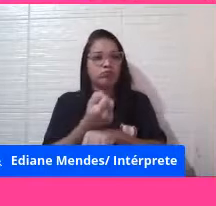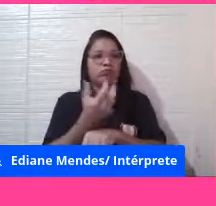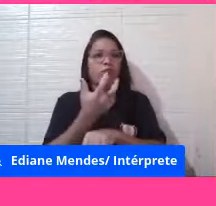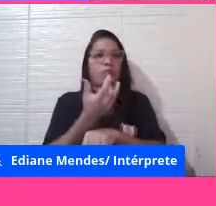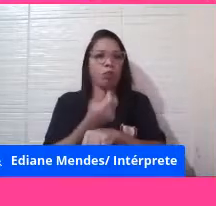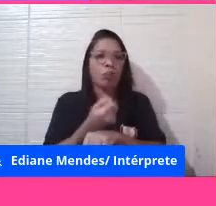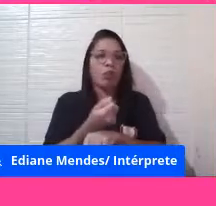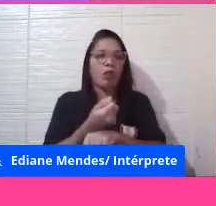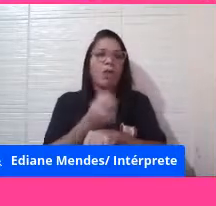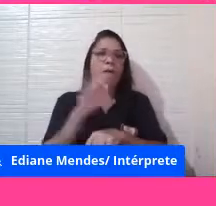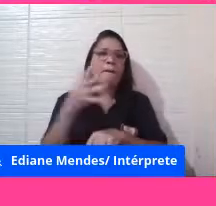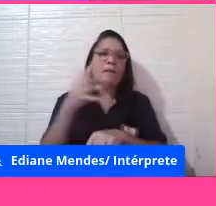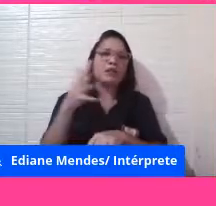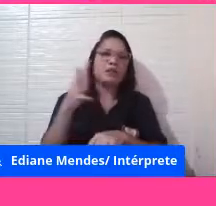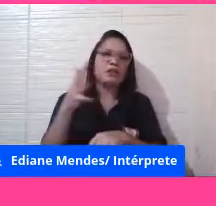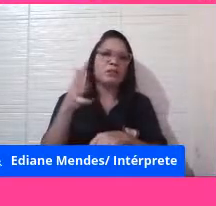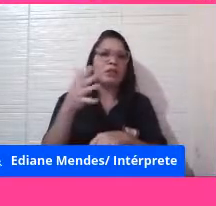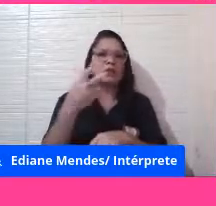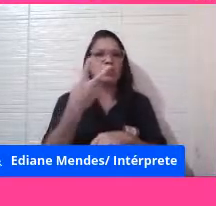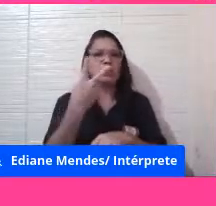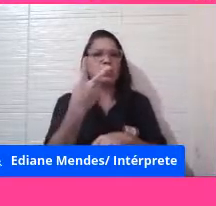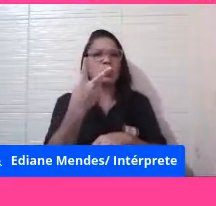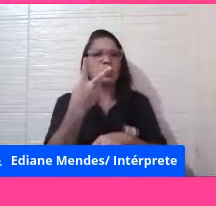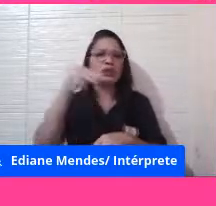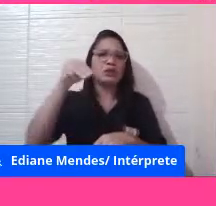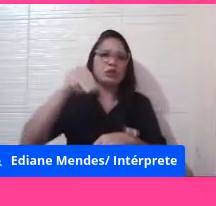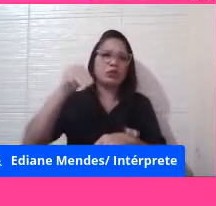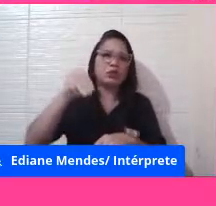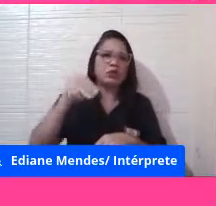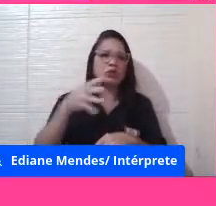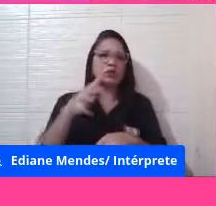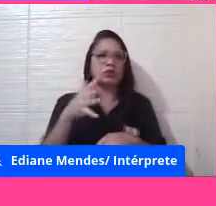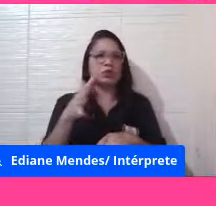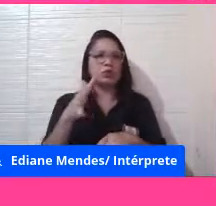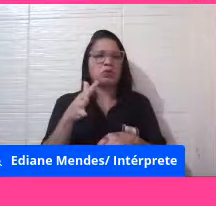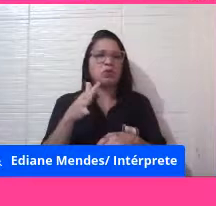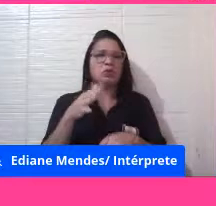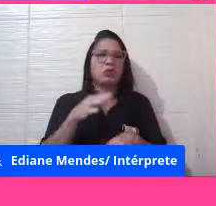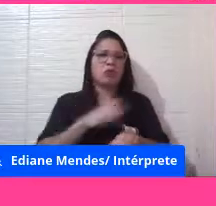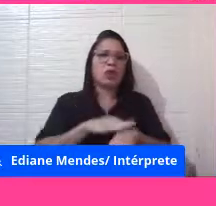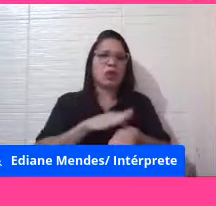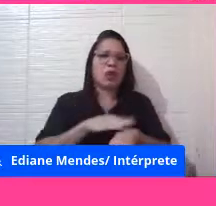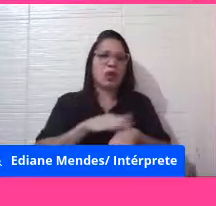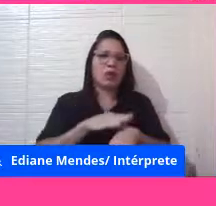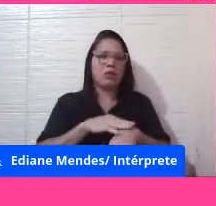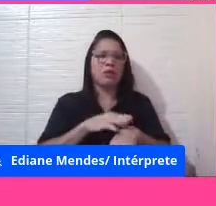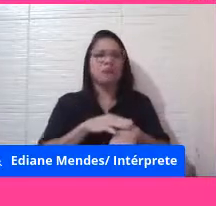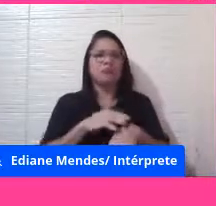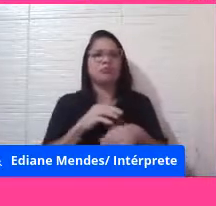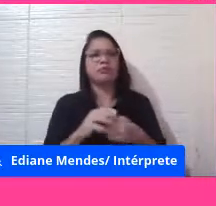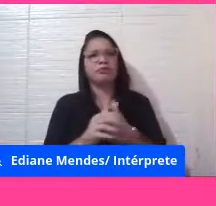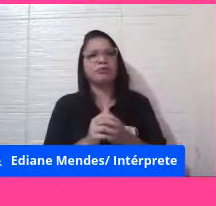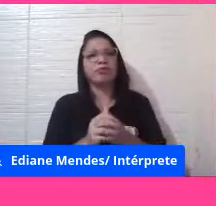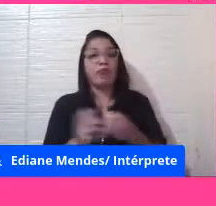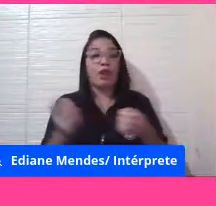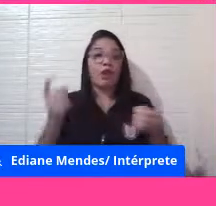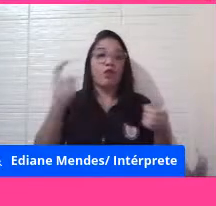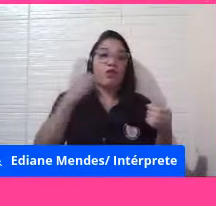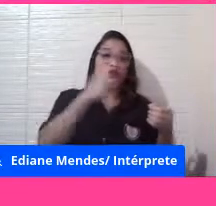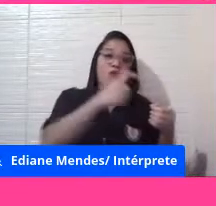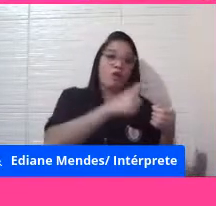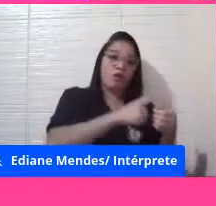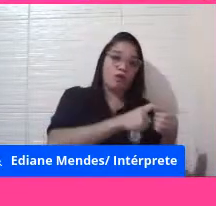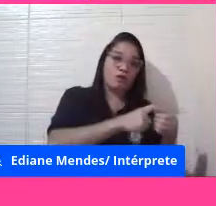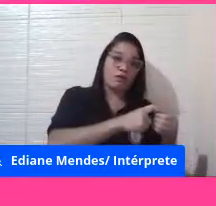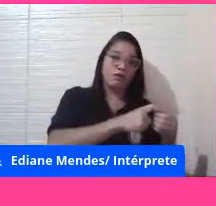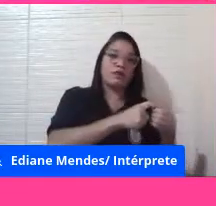demora para fazer a instalação dele. Para quem está um pouco atrasado, eu vou voltar, né? A gente foi